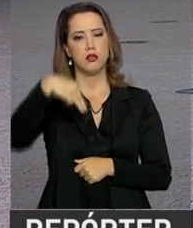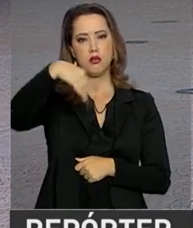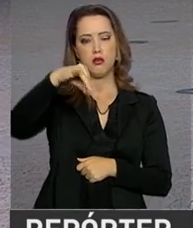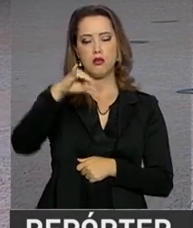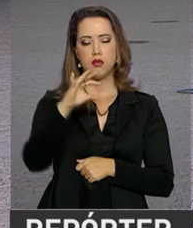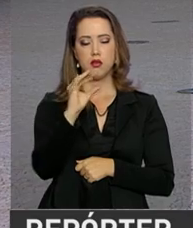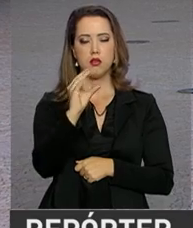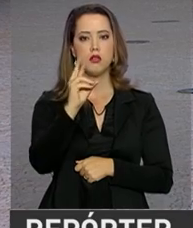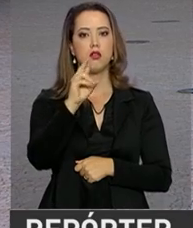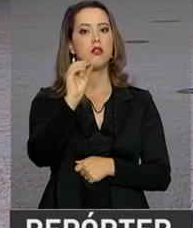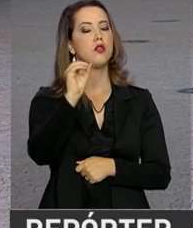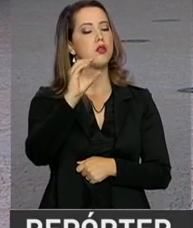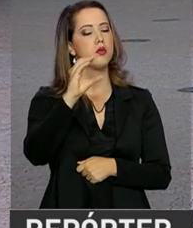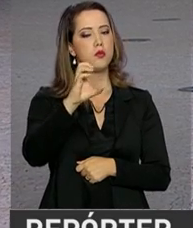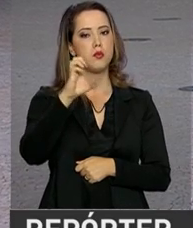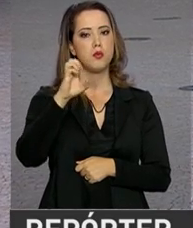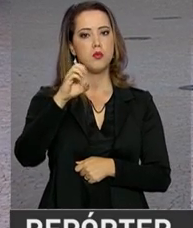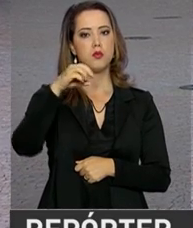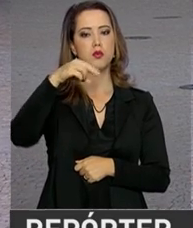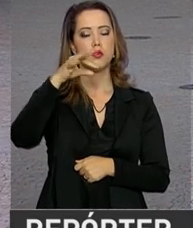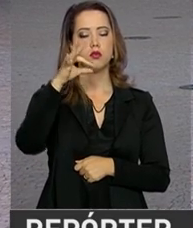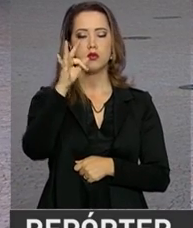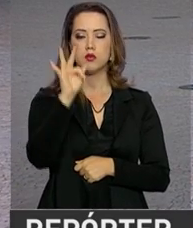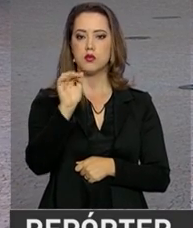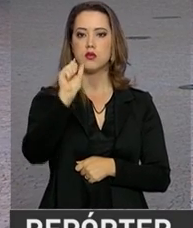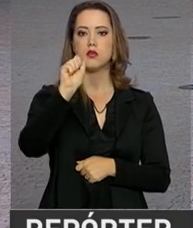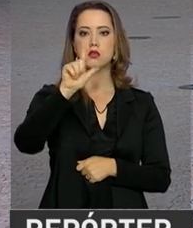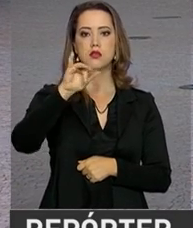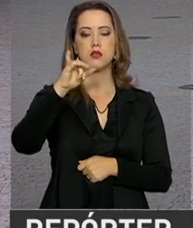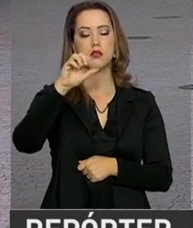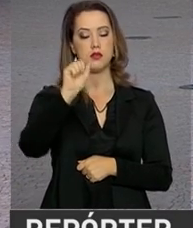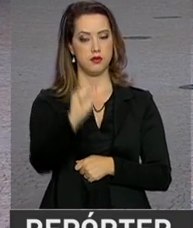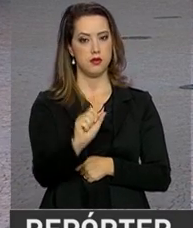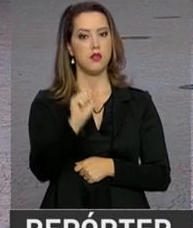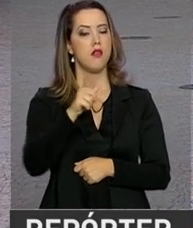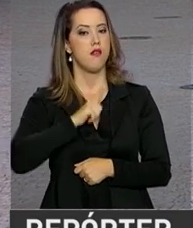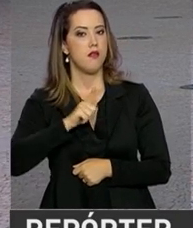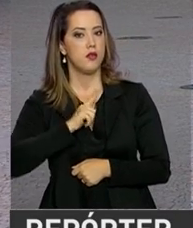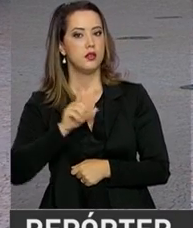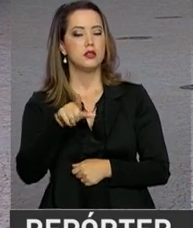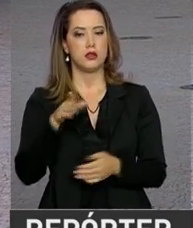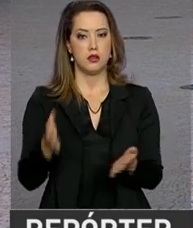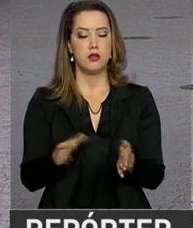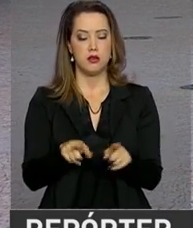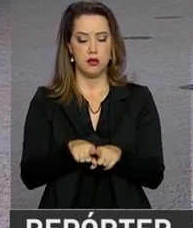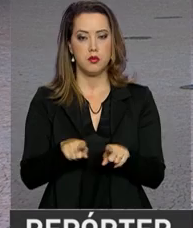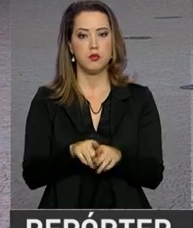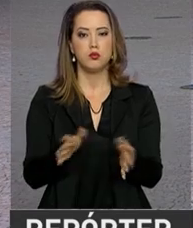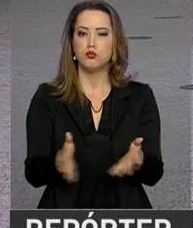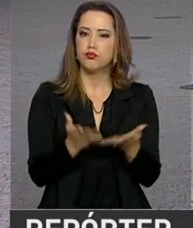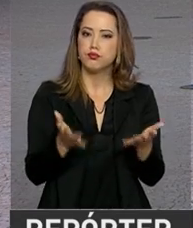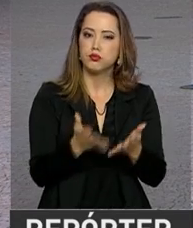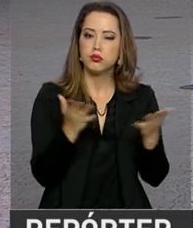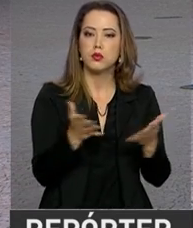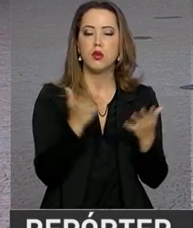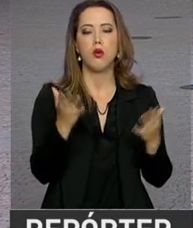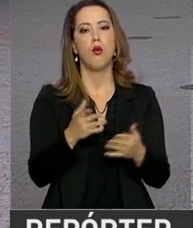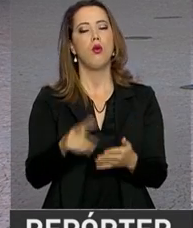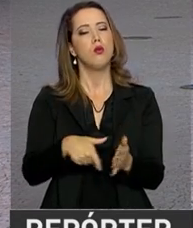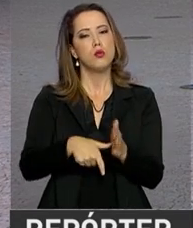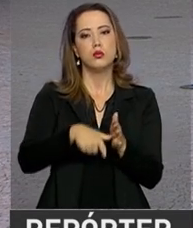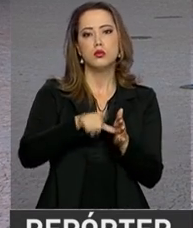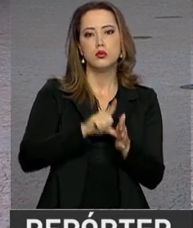ativa por casos suspeitos de microcefalia também uma estimulação precoce um tratamento